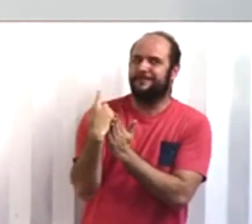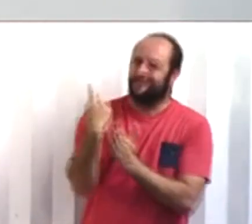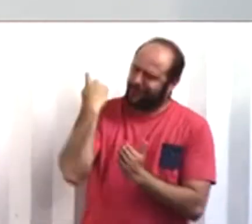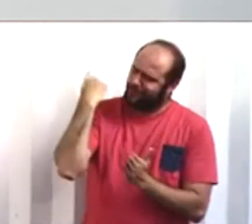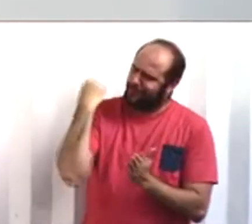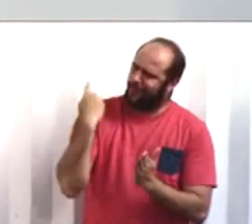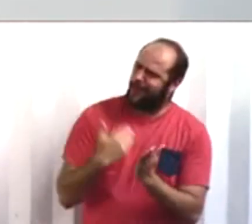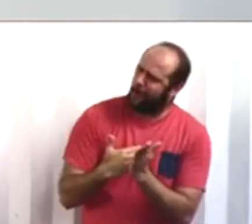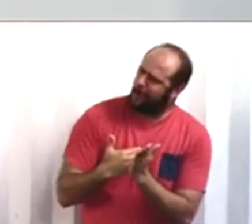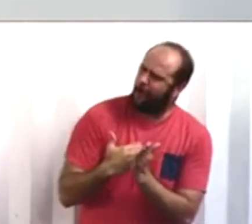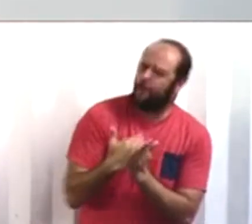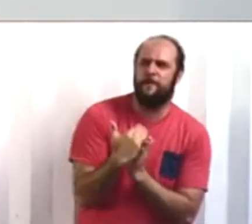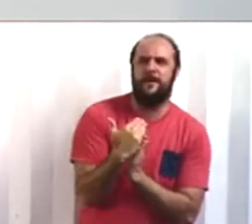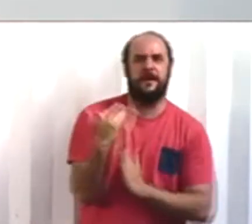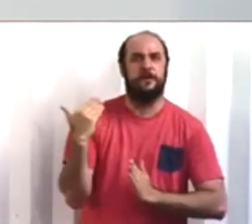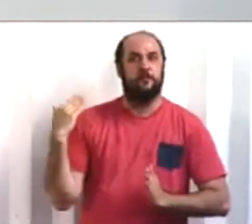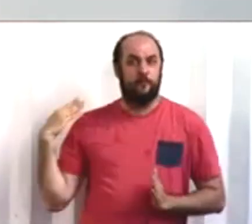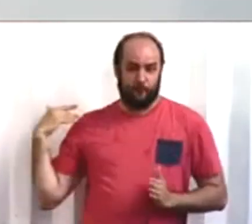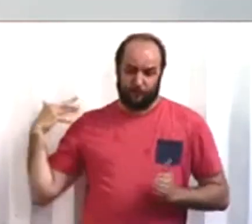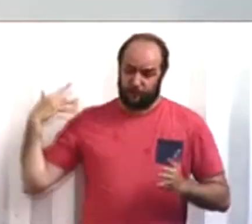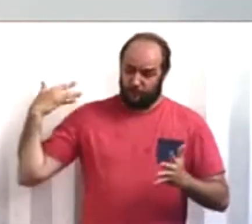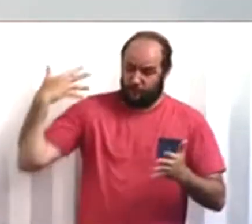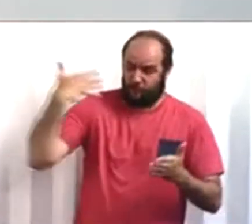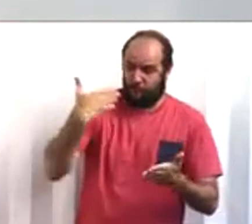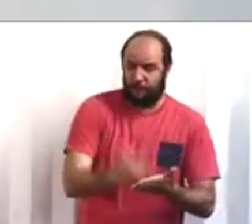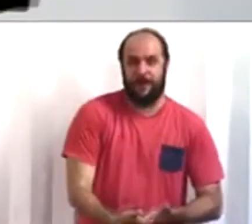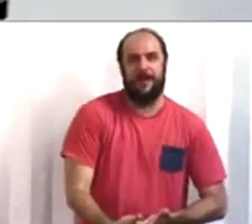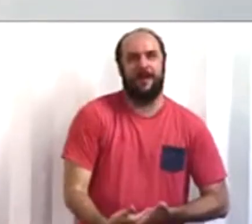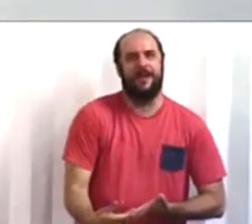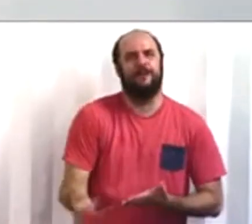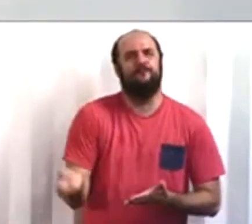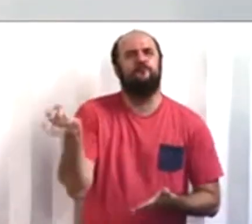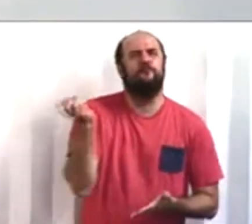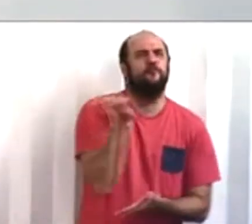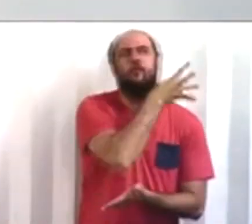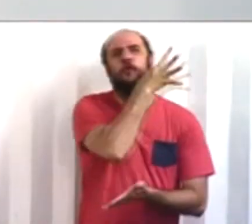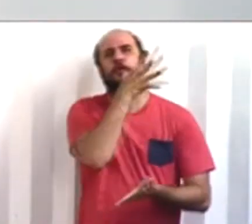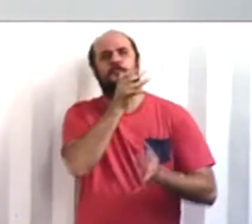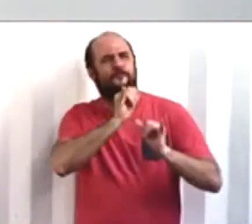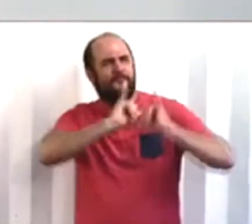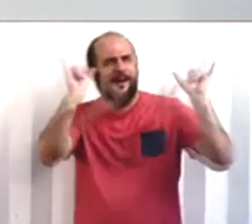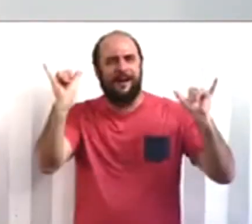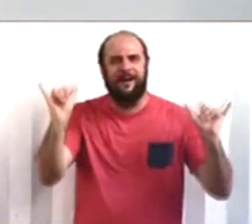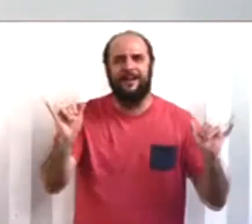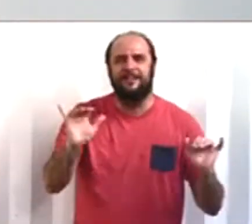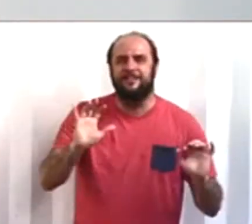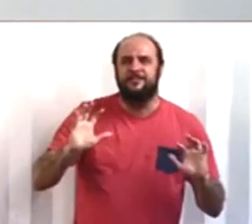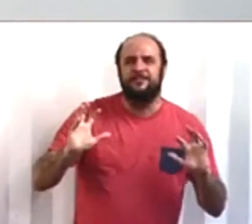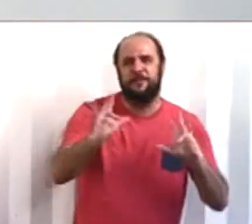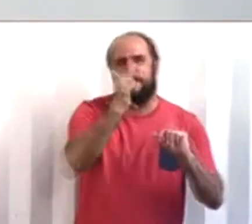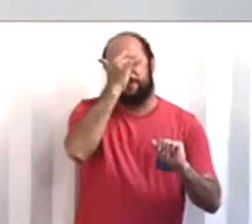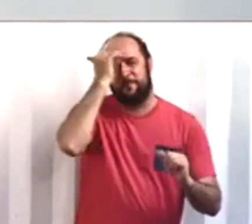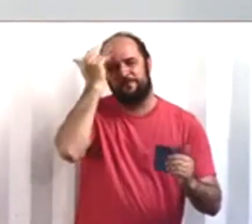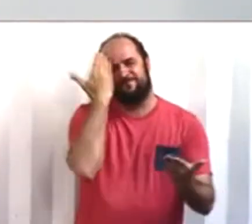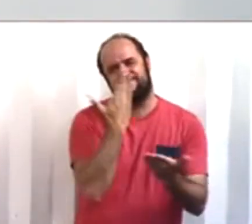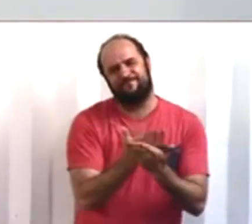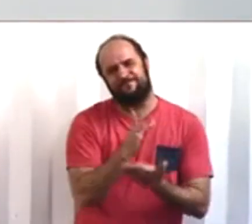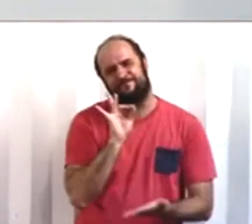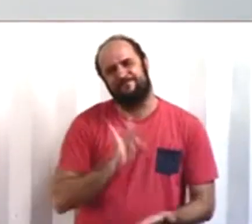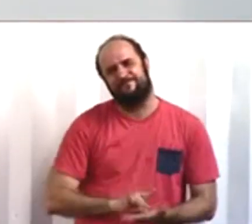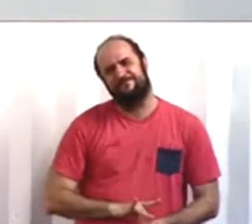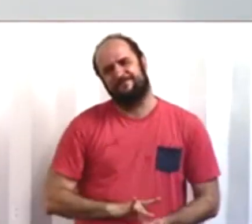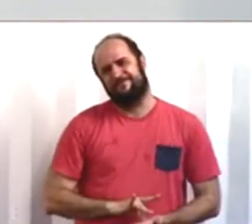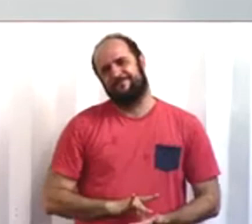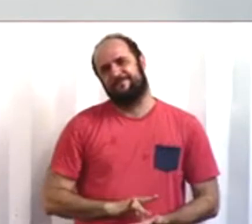2000 anos atrás veio e ele era a boa nova para todos aqueles que creram nele.